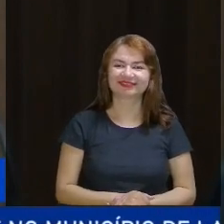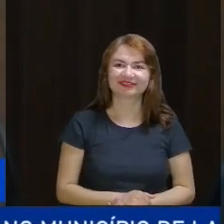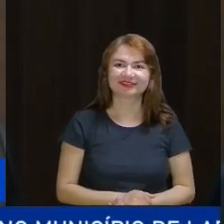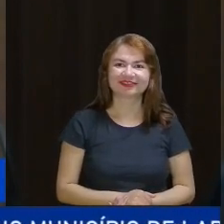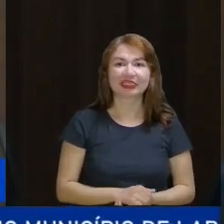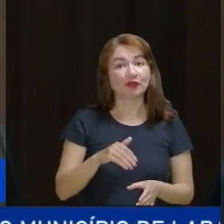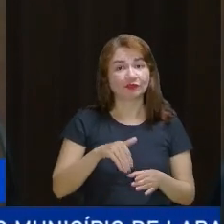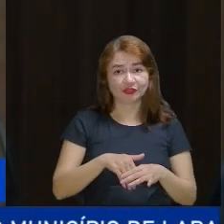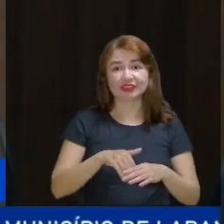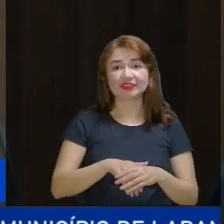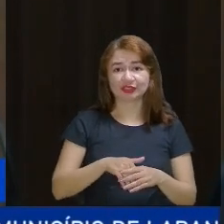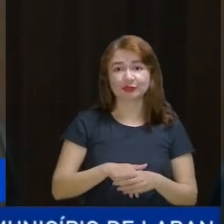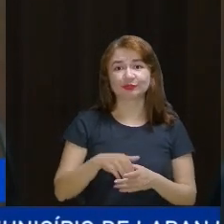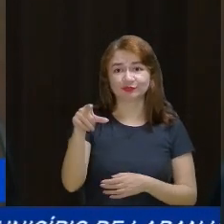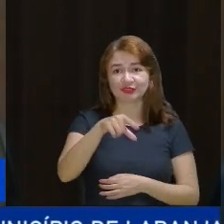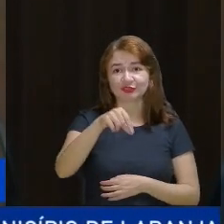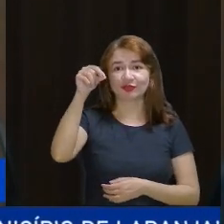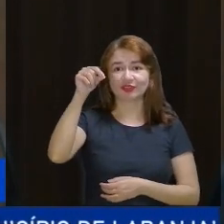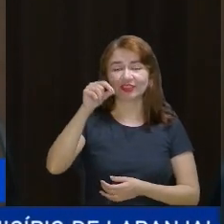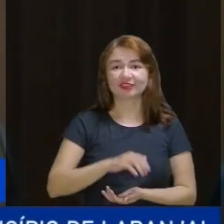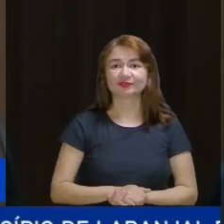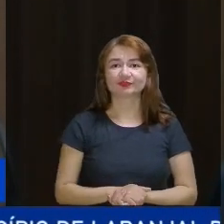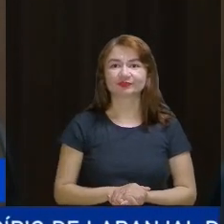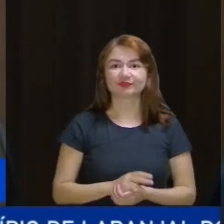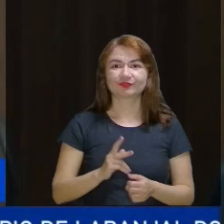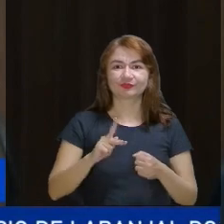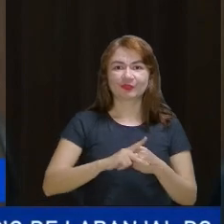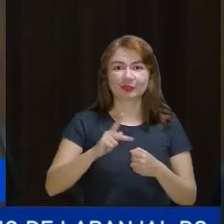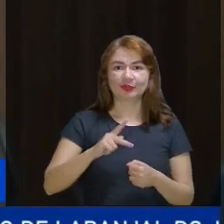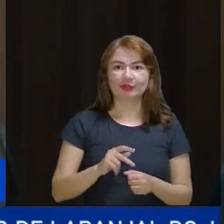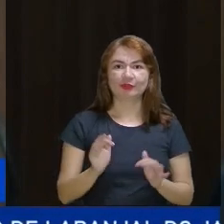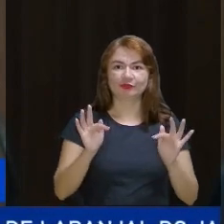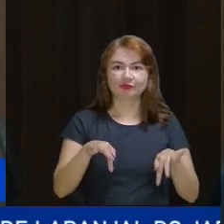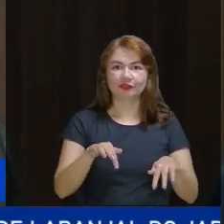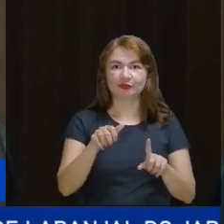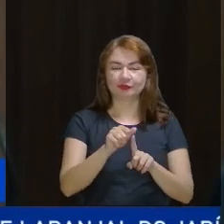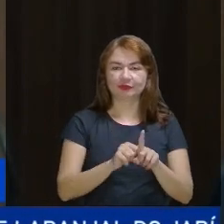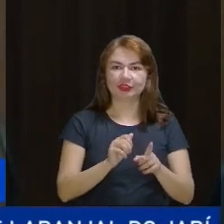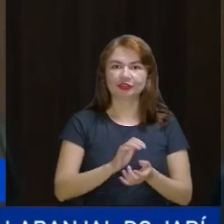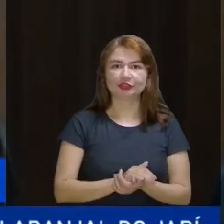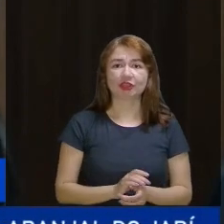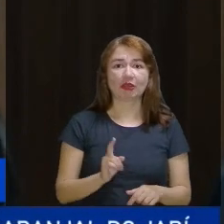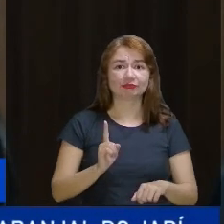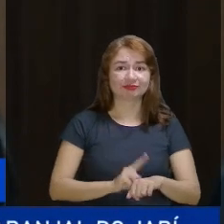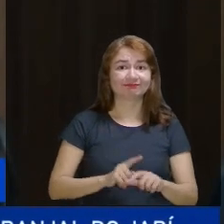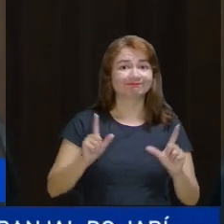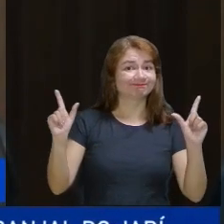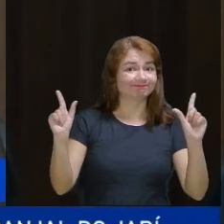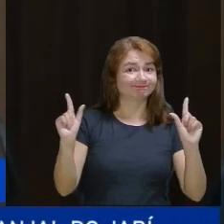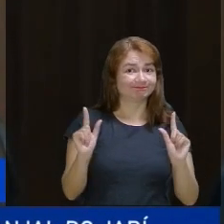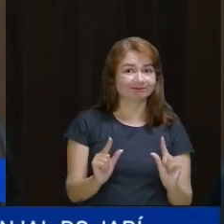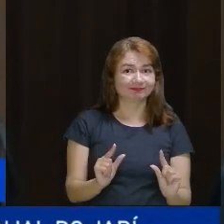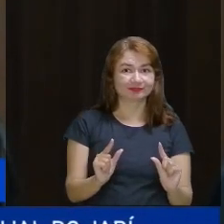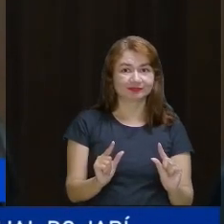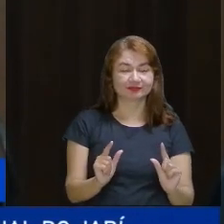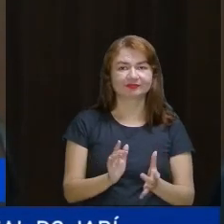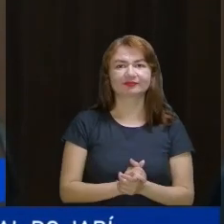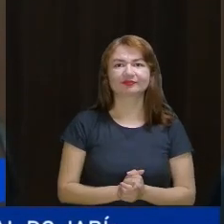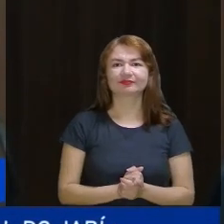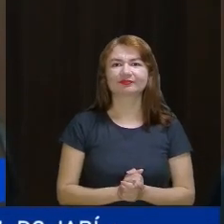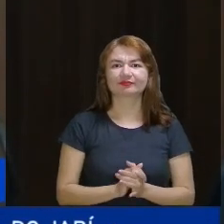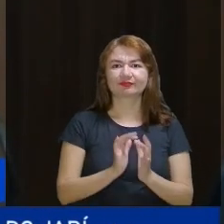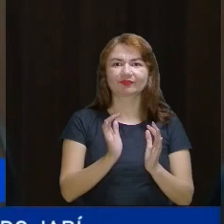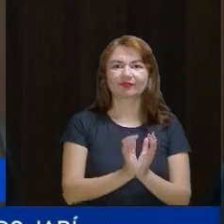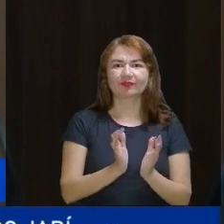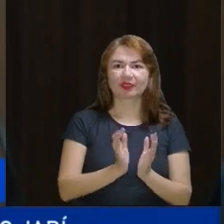votação. O prêmio será divulgado agora, no final deste mês. Nós temos pouco tempo para isso. Então, a equipe de TI vai